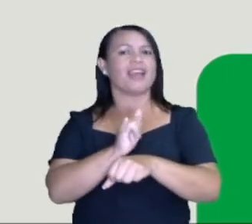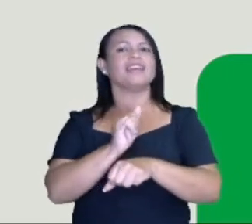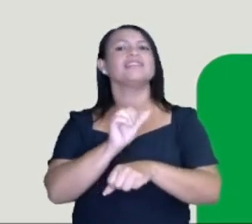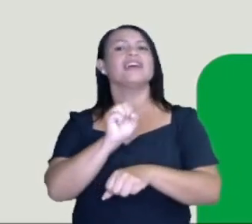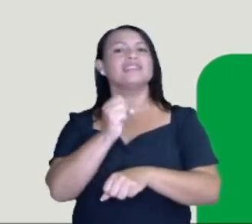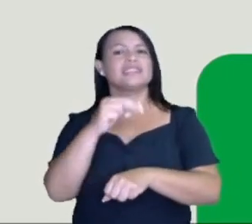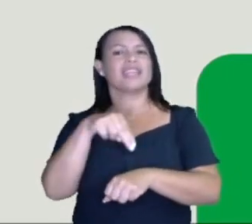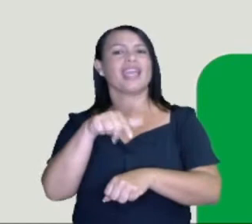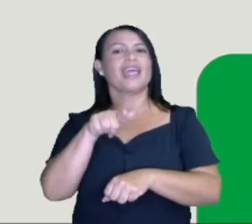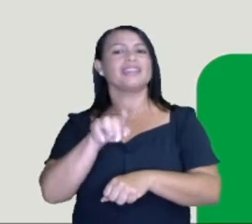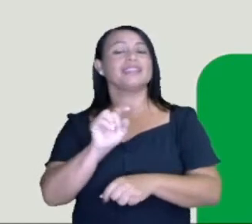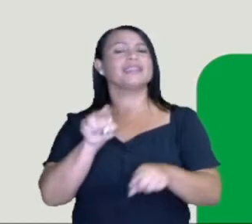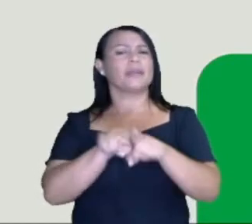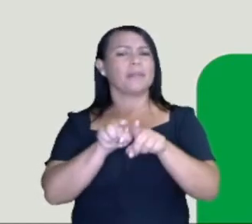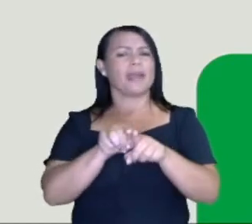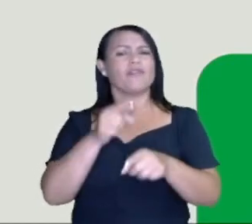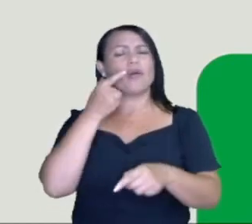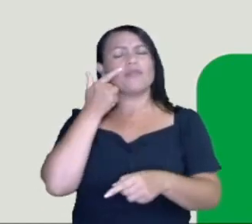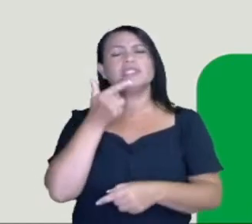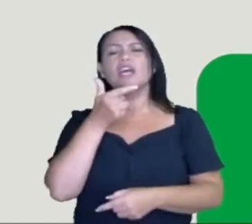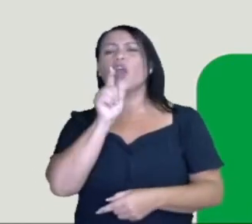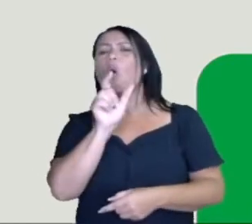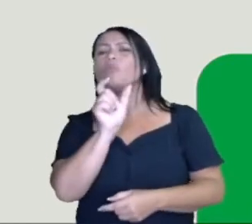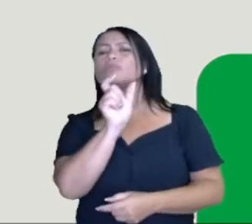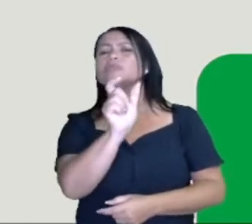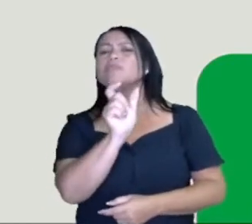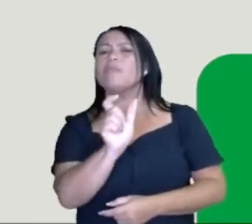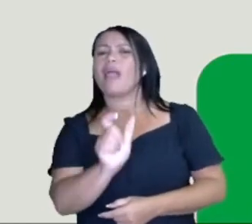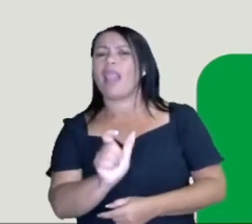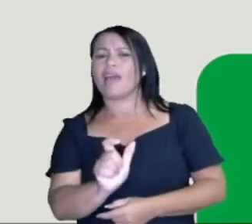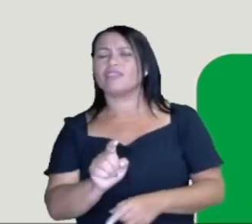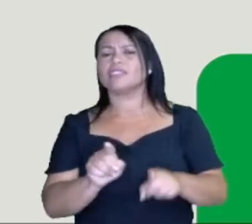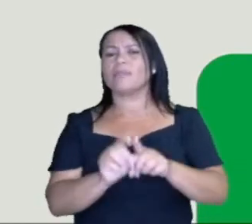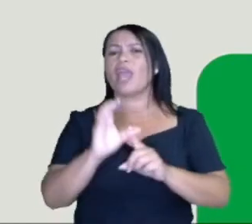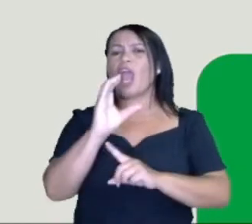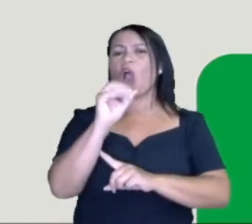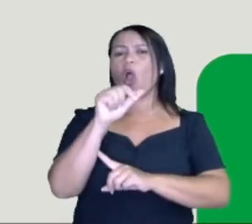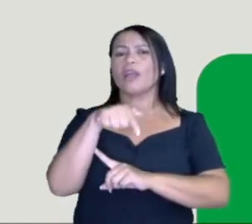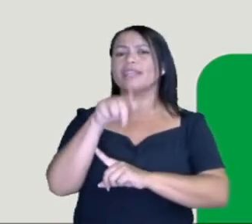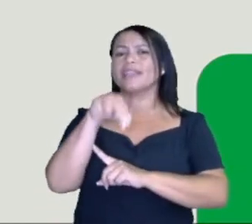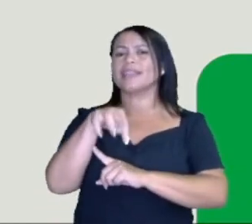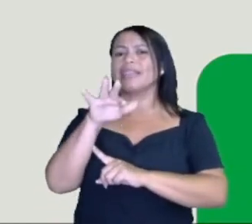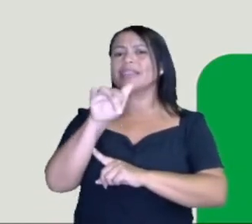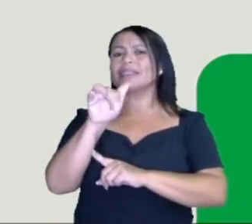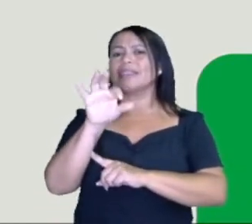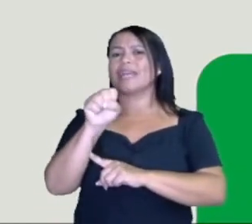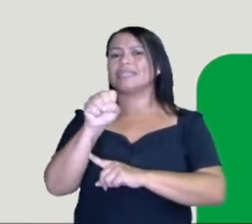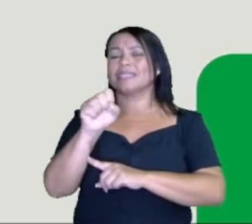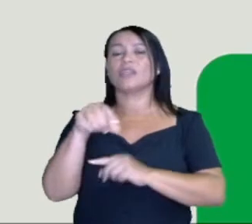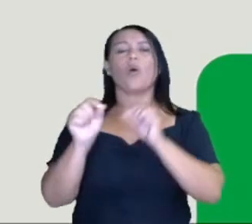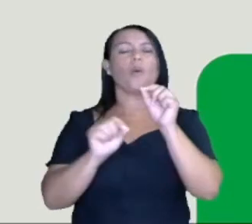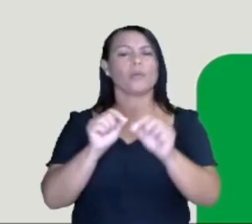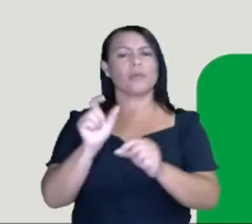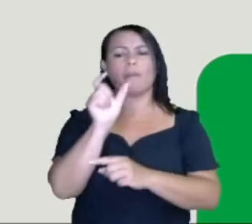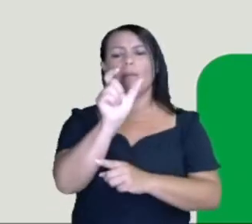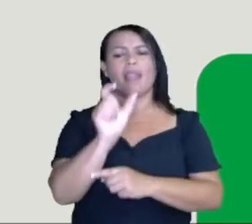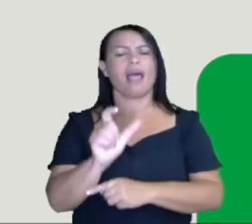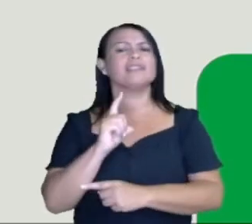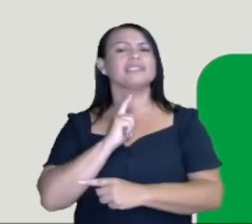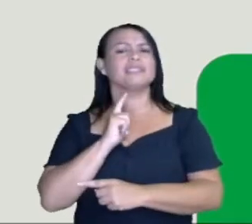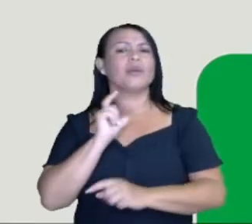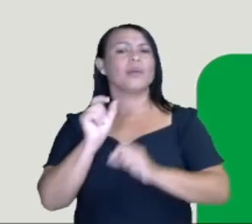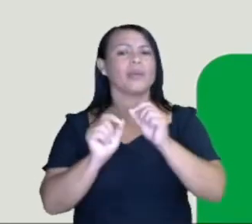scanning. Vamos ver se tem algumas palavras cognatas, que são as palavras que têm a